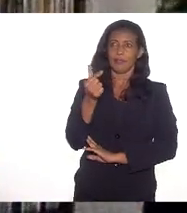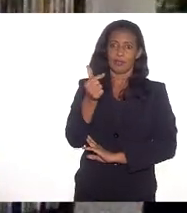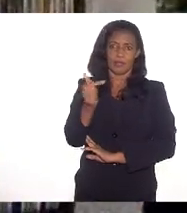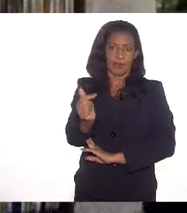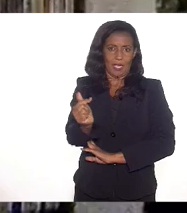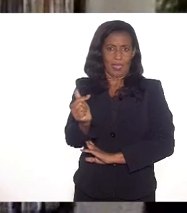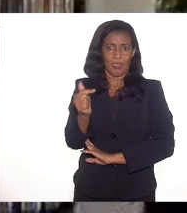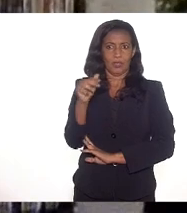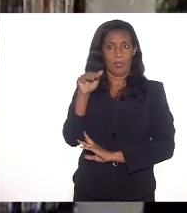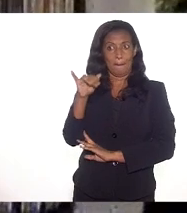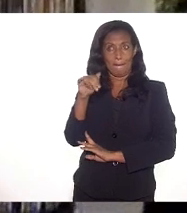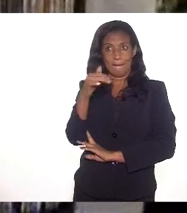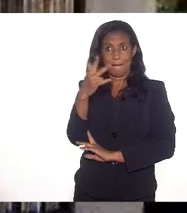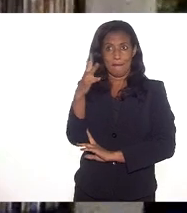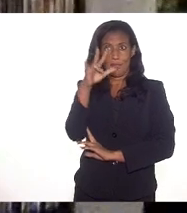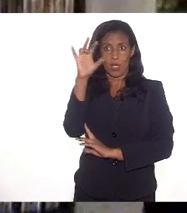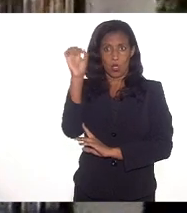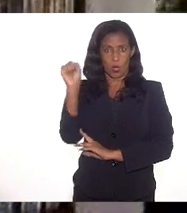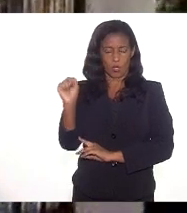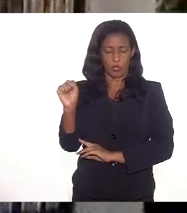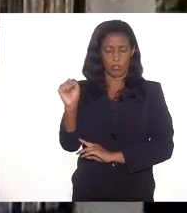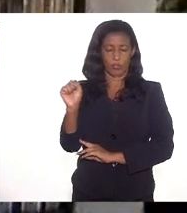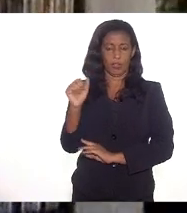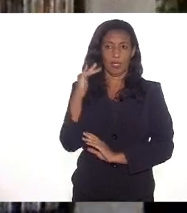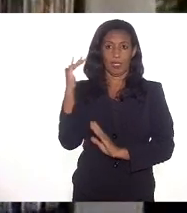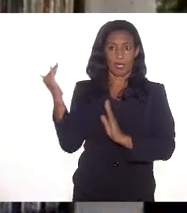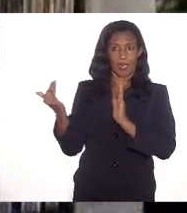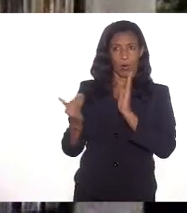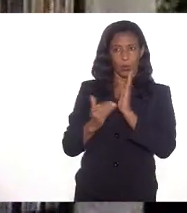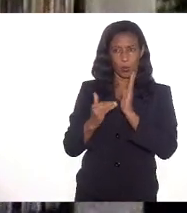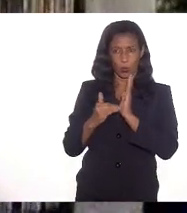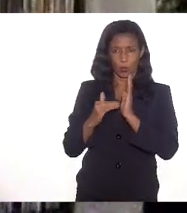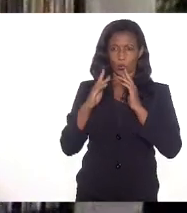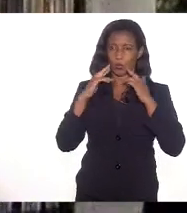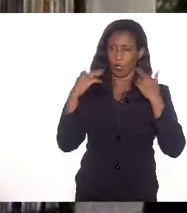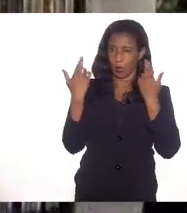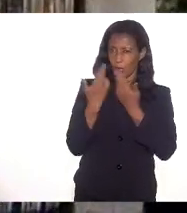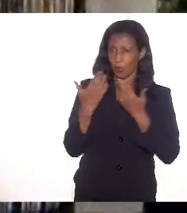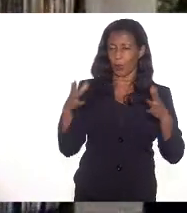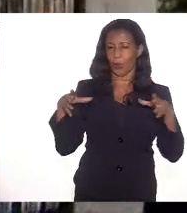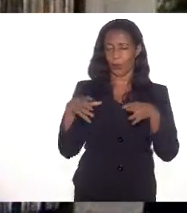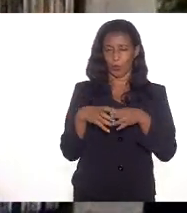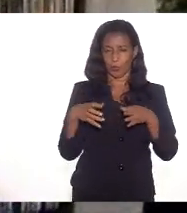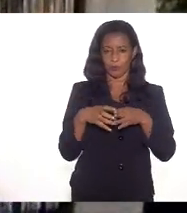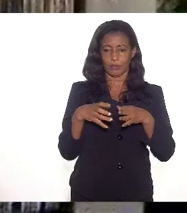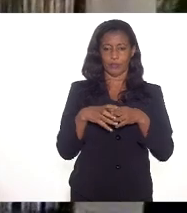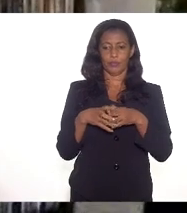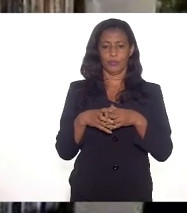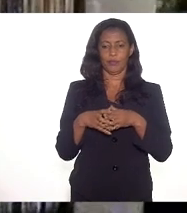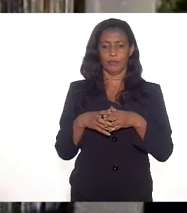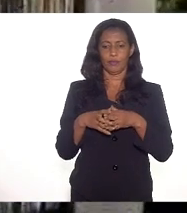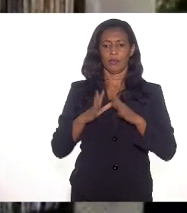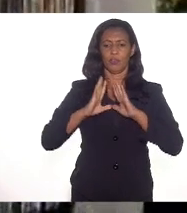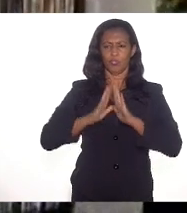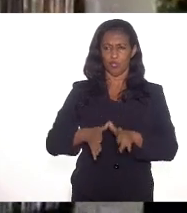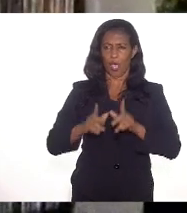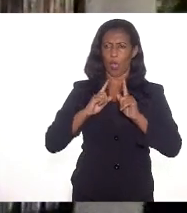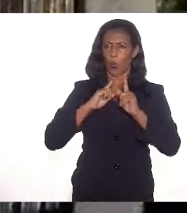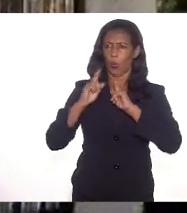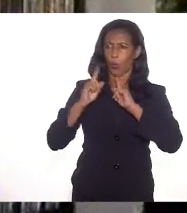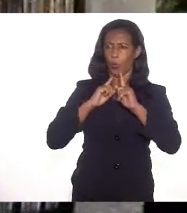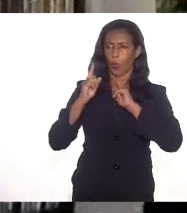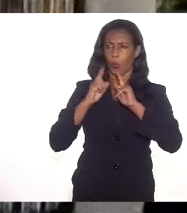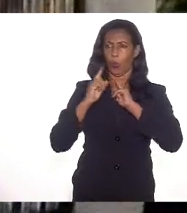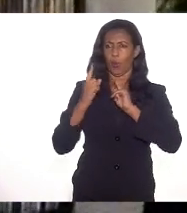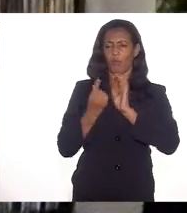R$ 27.000.000. Na última audiência realizada pela comissão, questionamos o orçamento, que